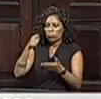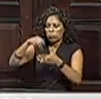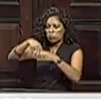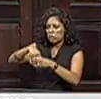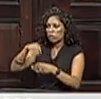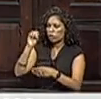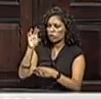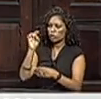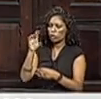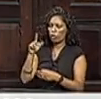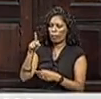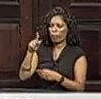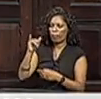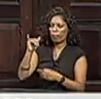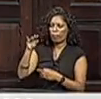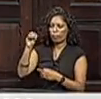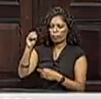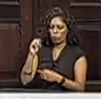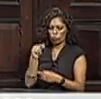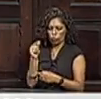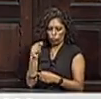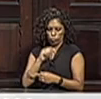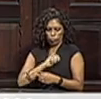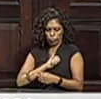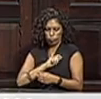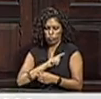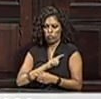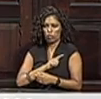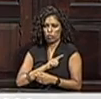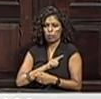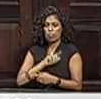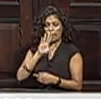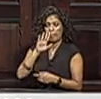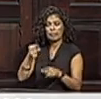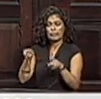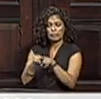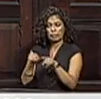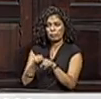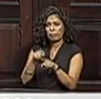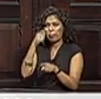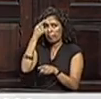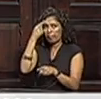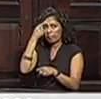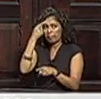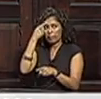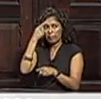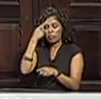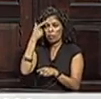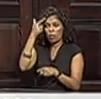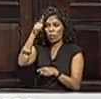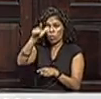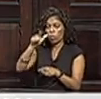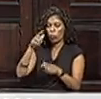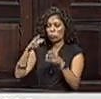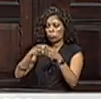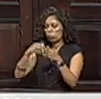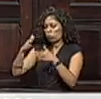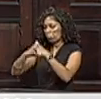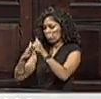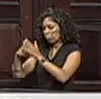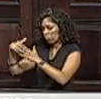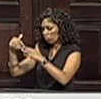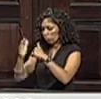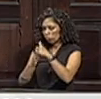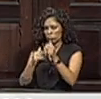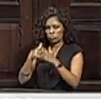não. É algo que, se for aplicado os 5%, vai chegar aí na casa de R$ 2.400, 2